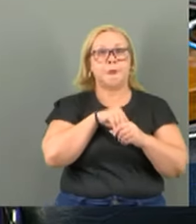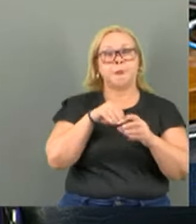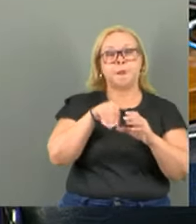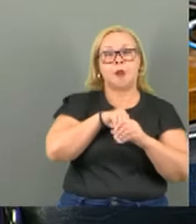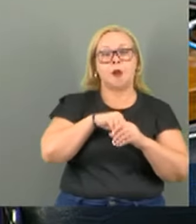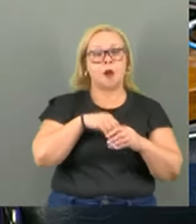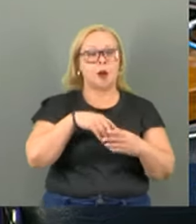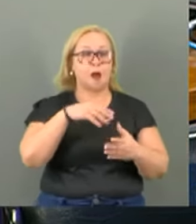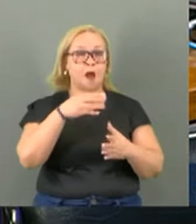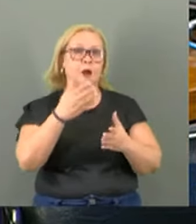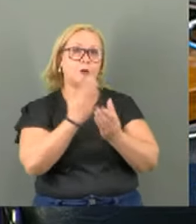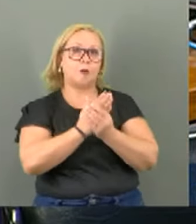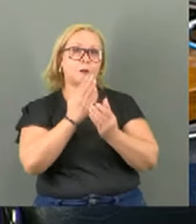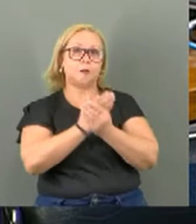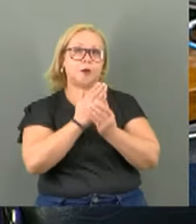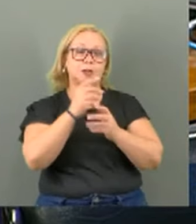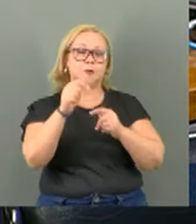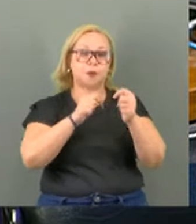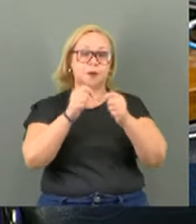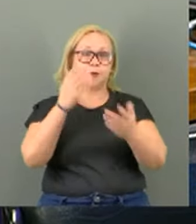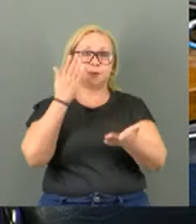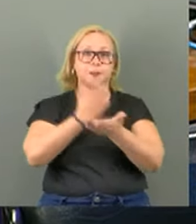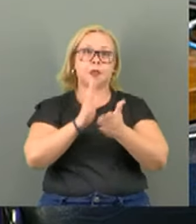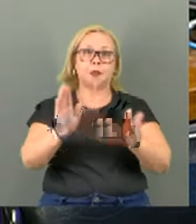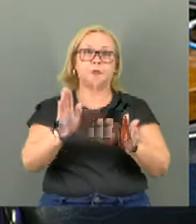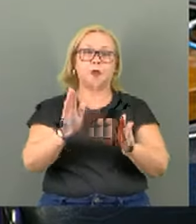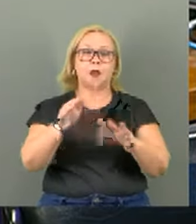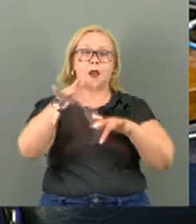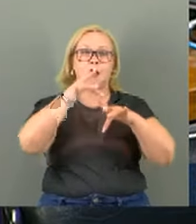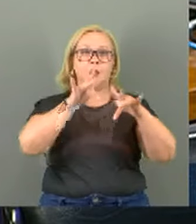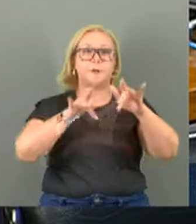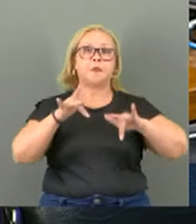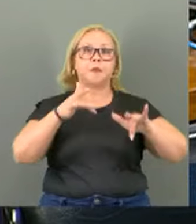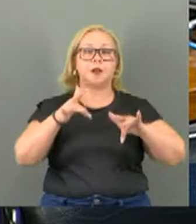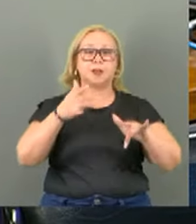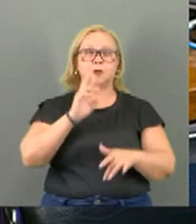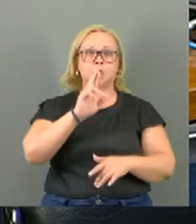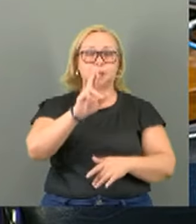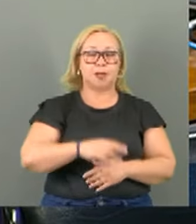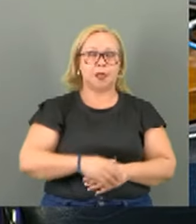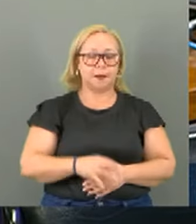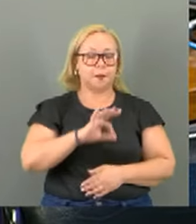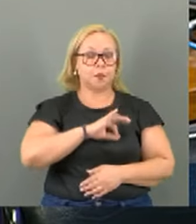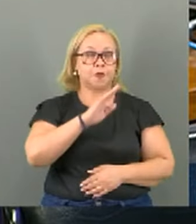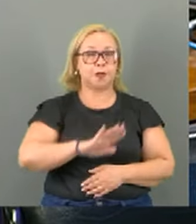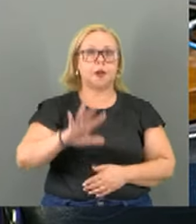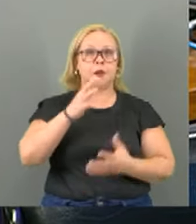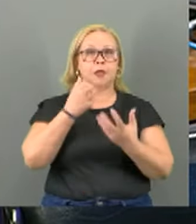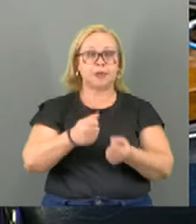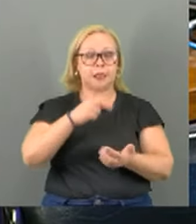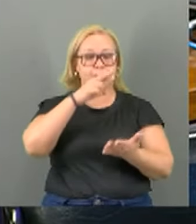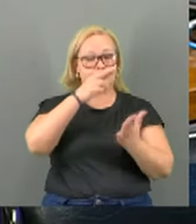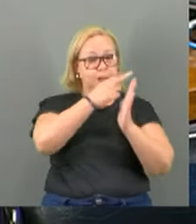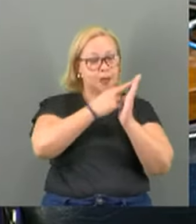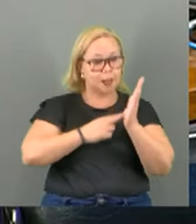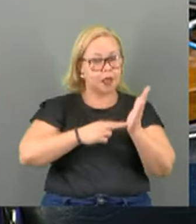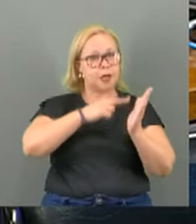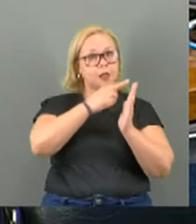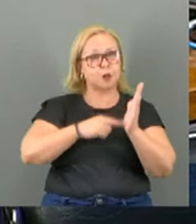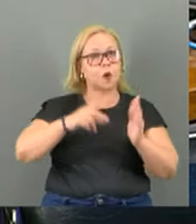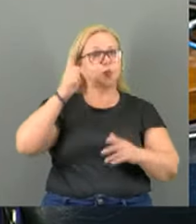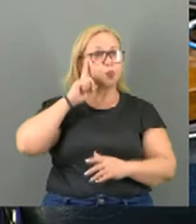processo de monitoramento e combate à manipulação de resultados. A Polícia Federal recebe relatórios diários de monitoramento de